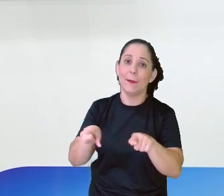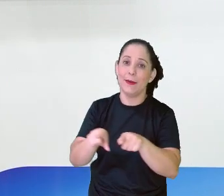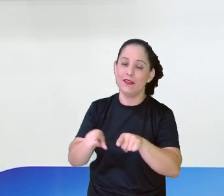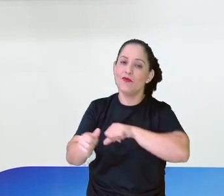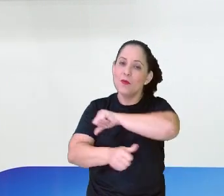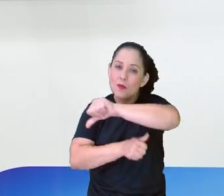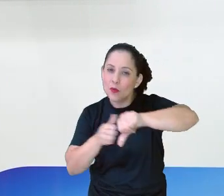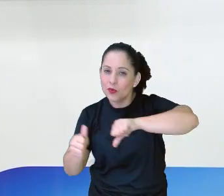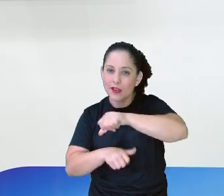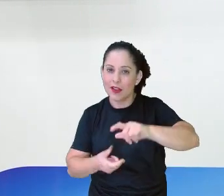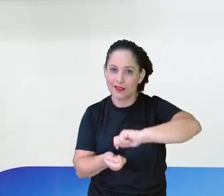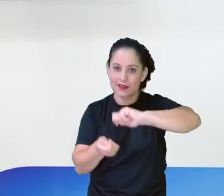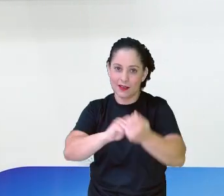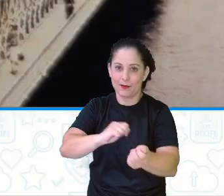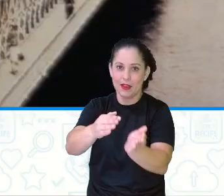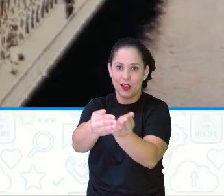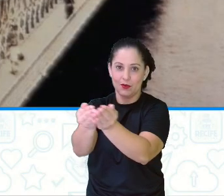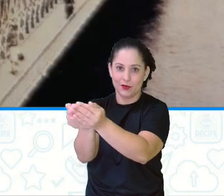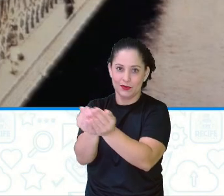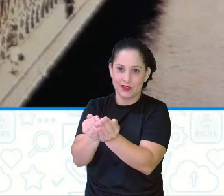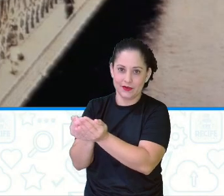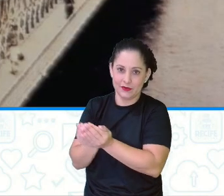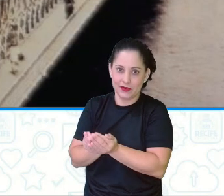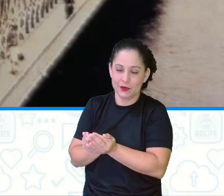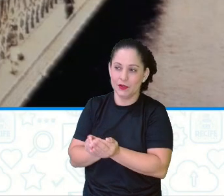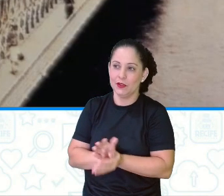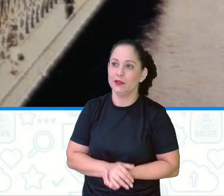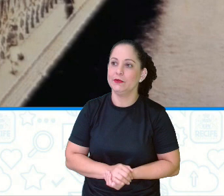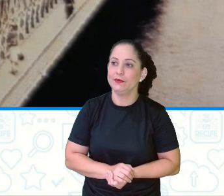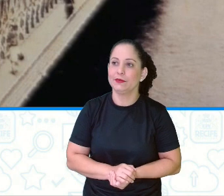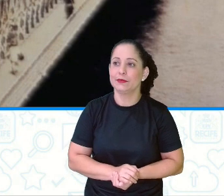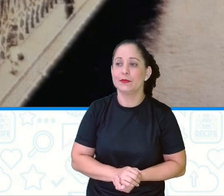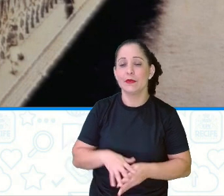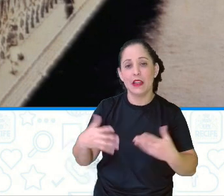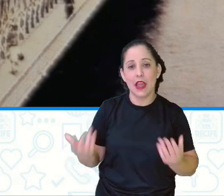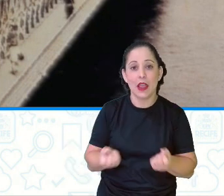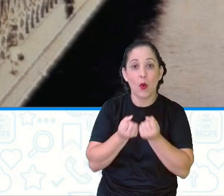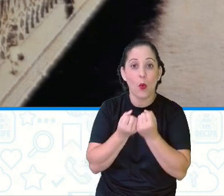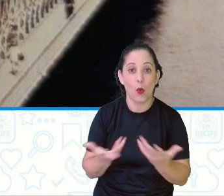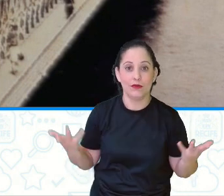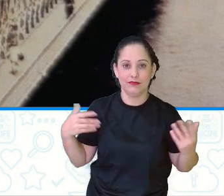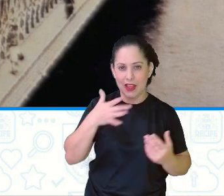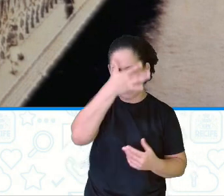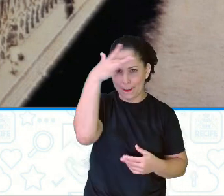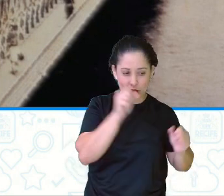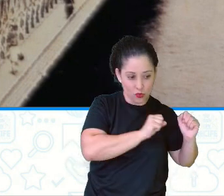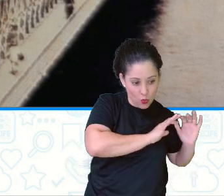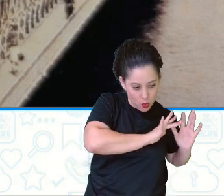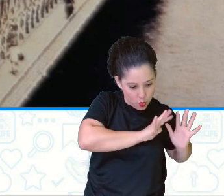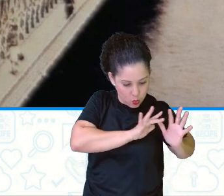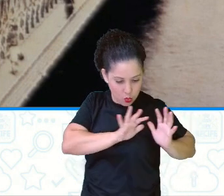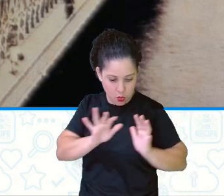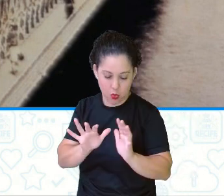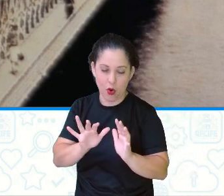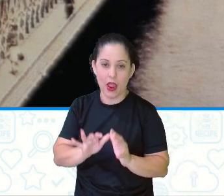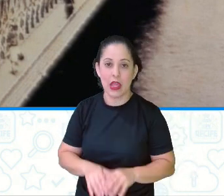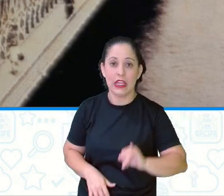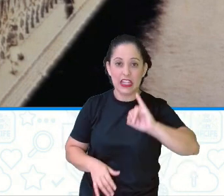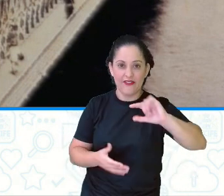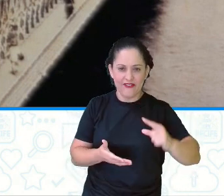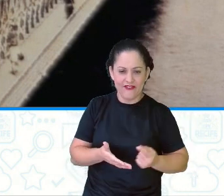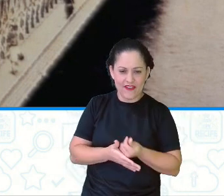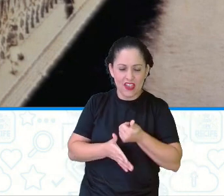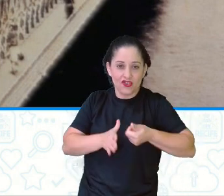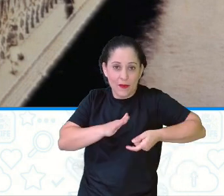tempo. Então, diante do crescimento populacional, novos investimentos foram sendo realizados para atender